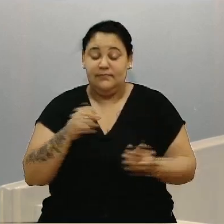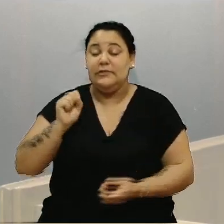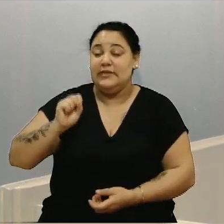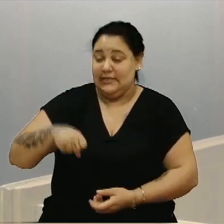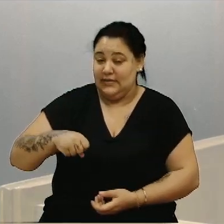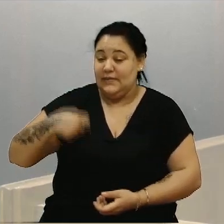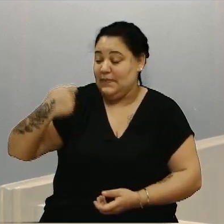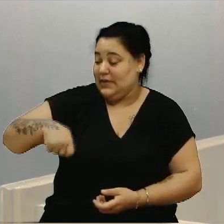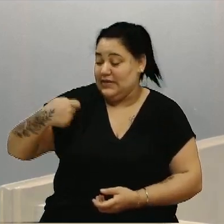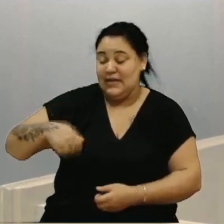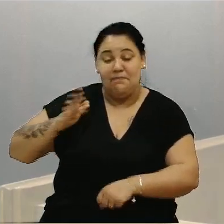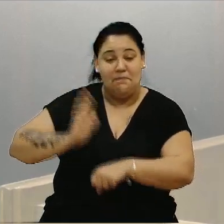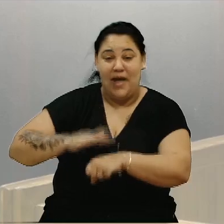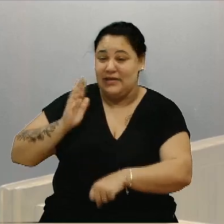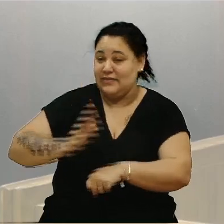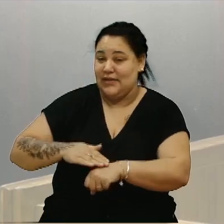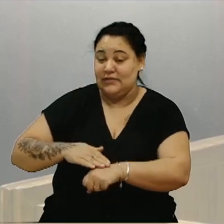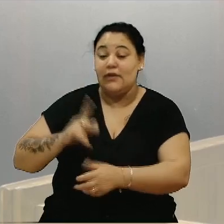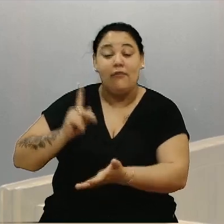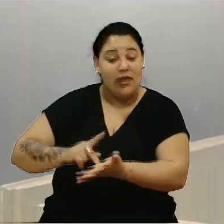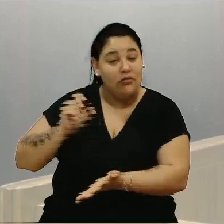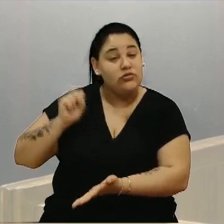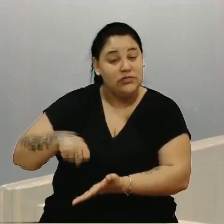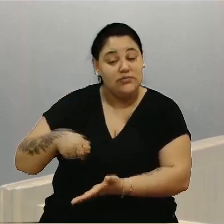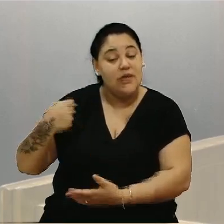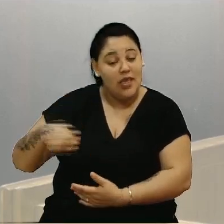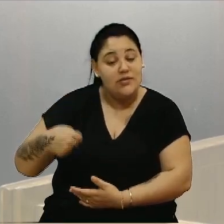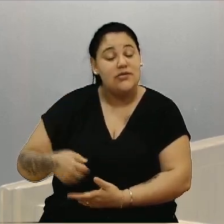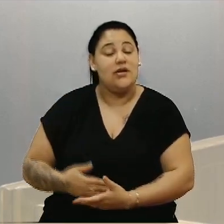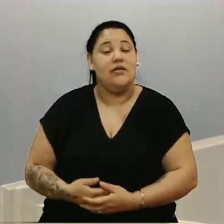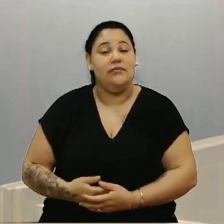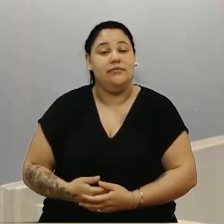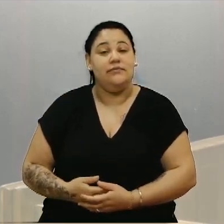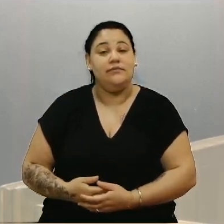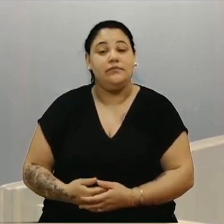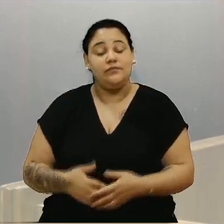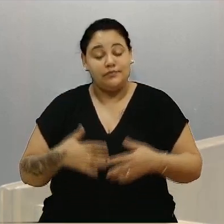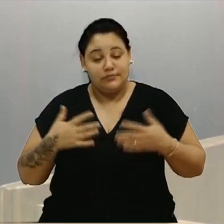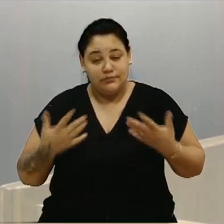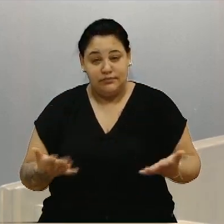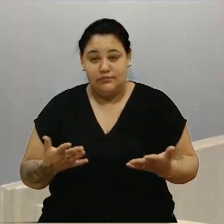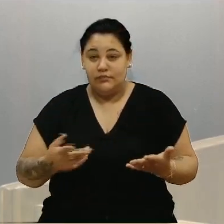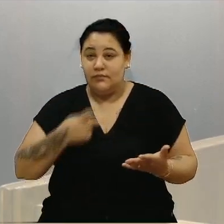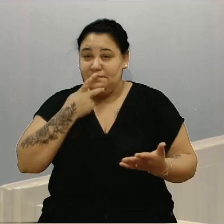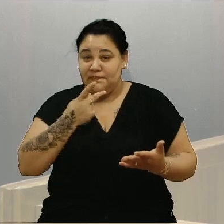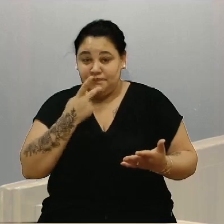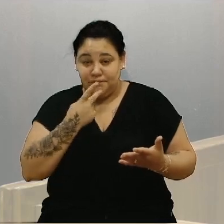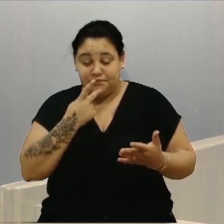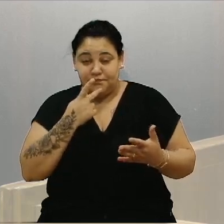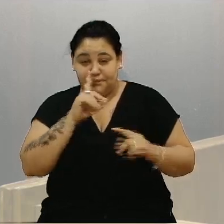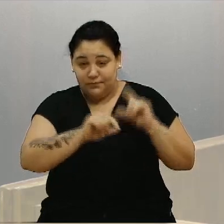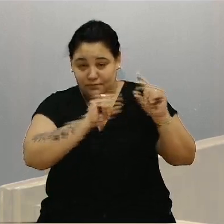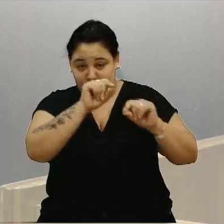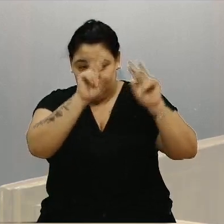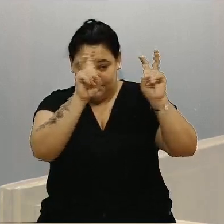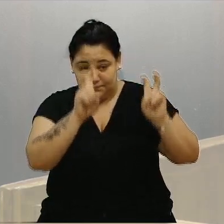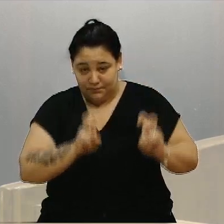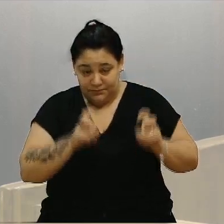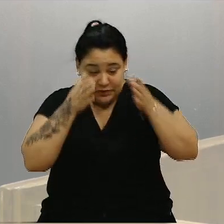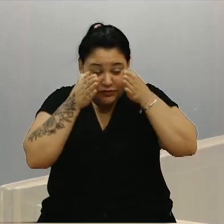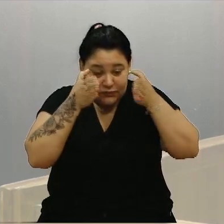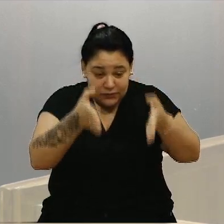precisa de muito mais, e de fato precisa. Então é isso, vamos pautar a nossa política na